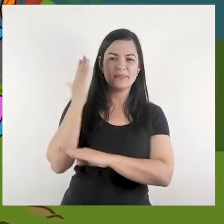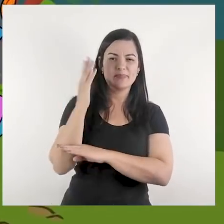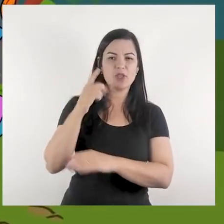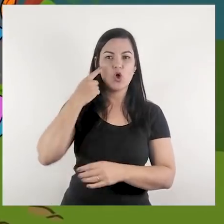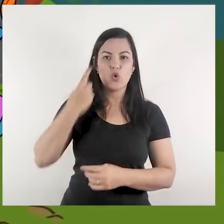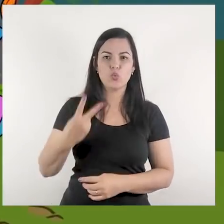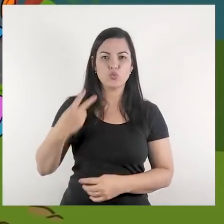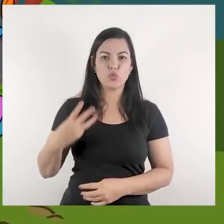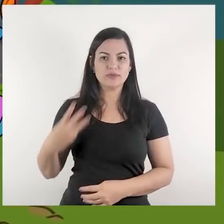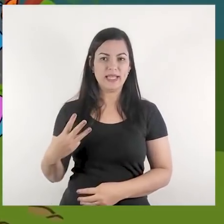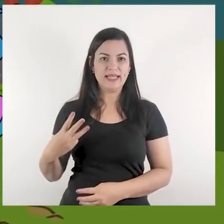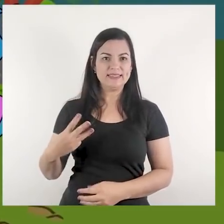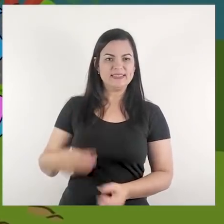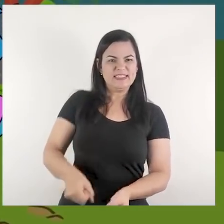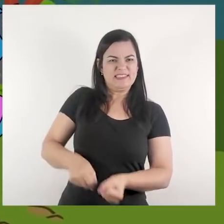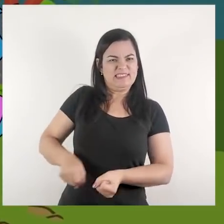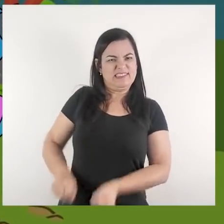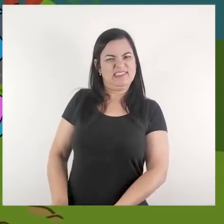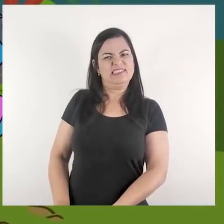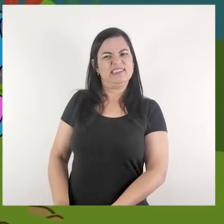1, 2 e 3.